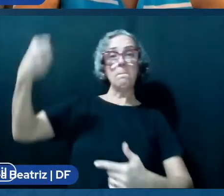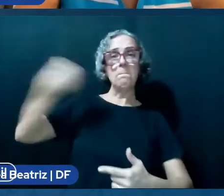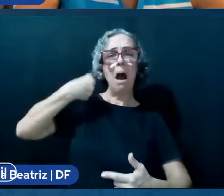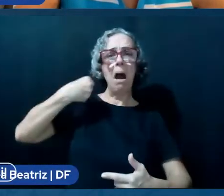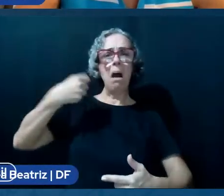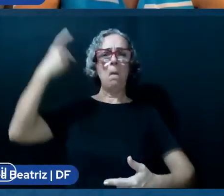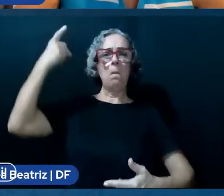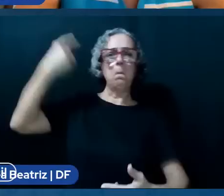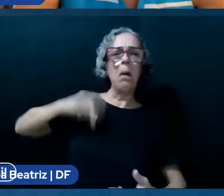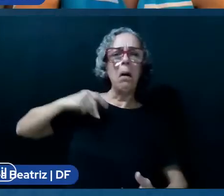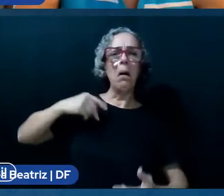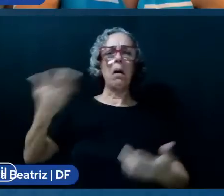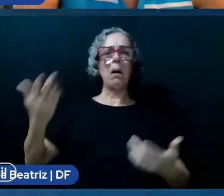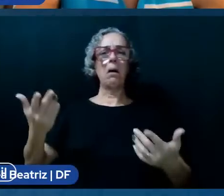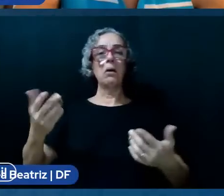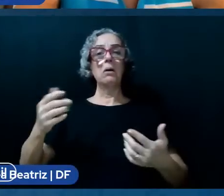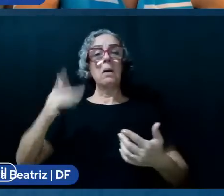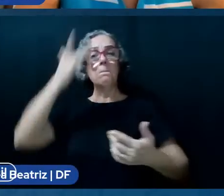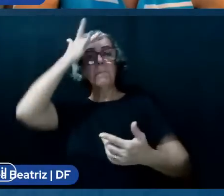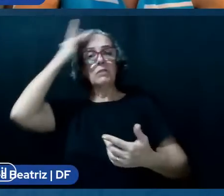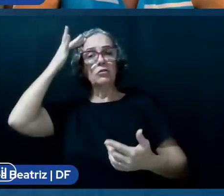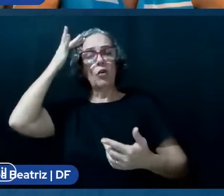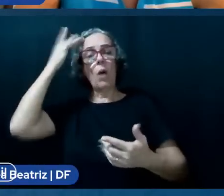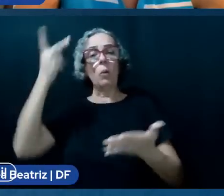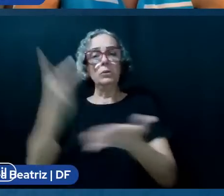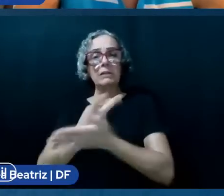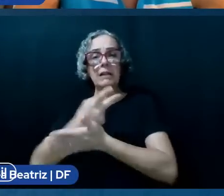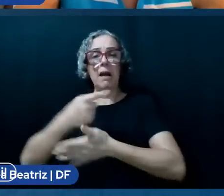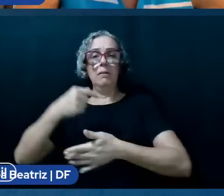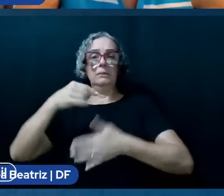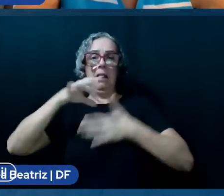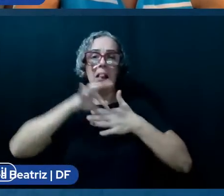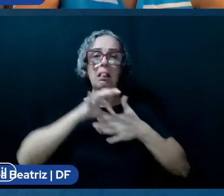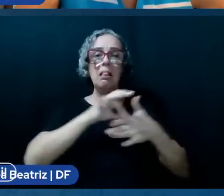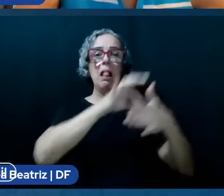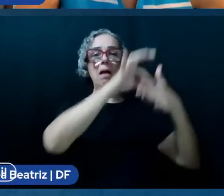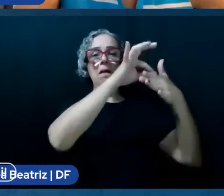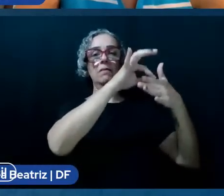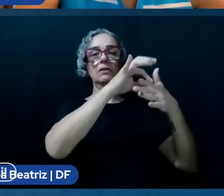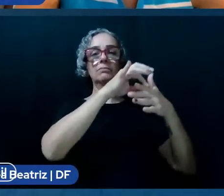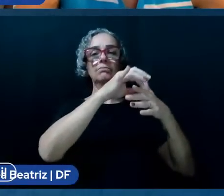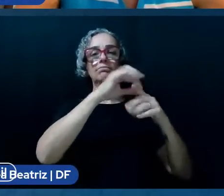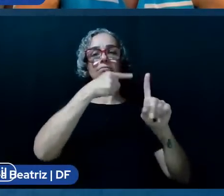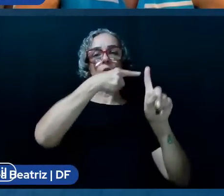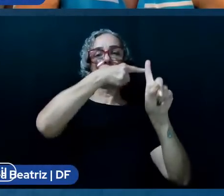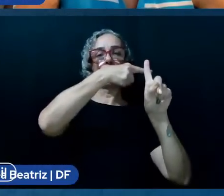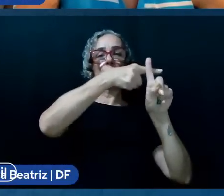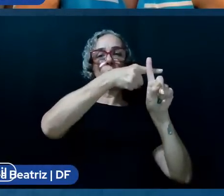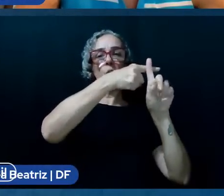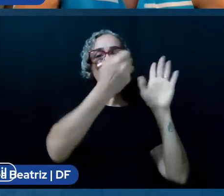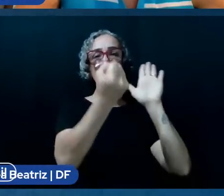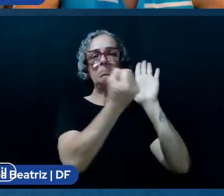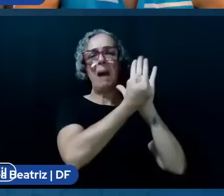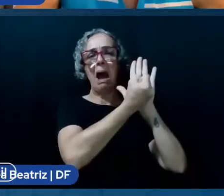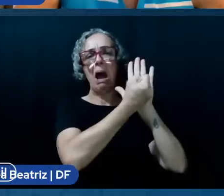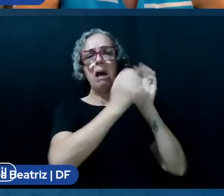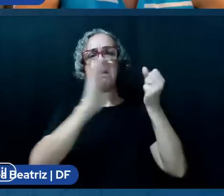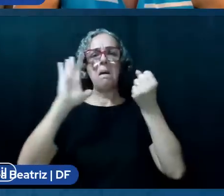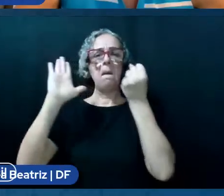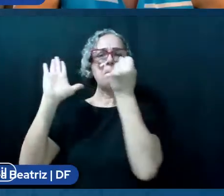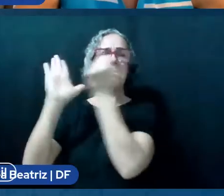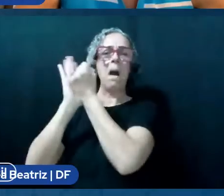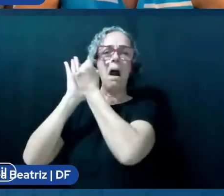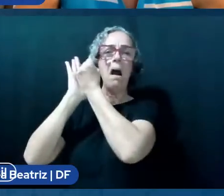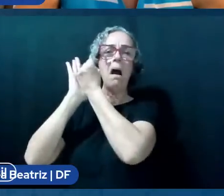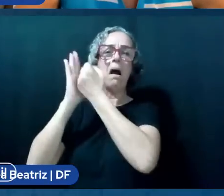levadas a ser crucificadas, né, colocadas em cruzes e sofriam marteladas nas mãos com pregos e